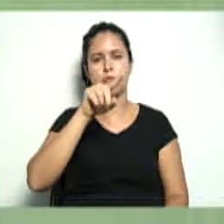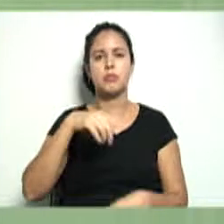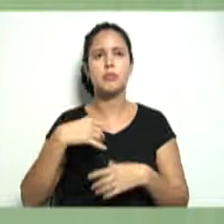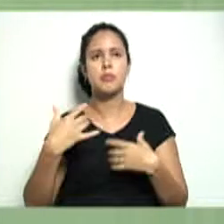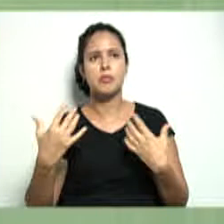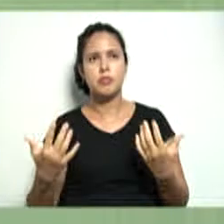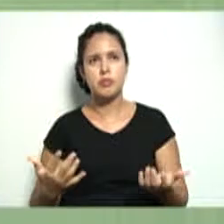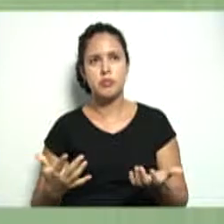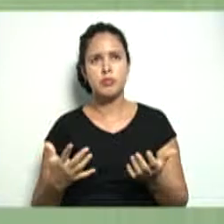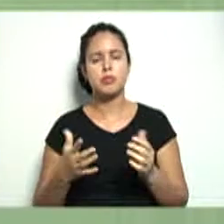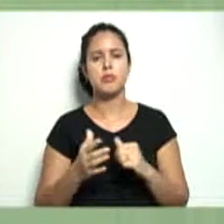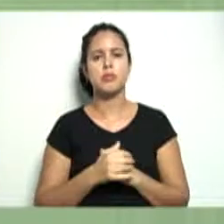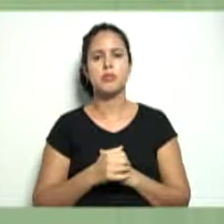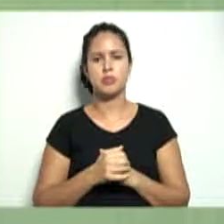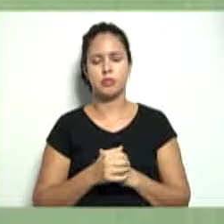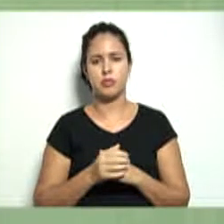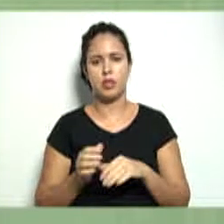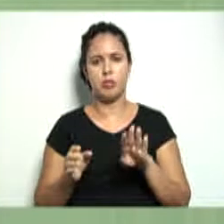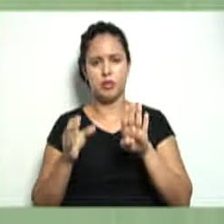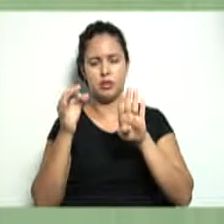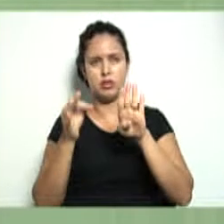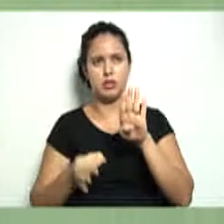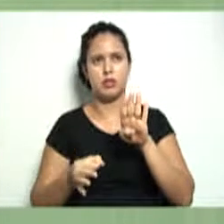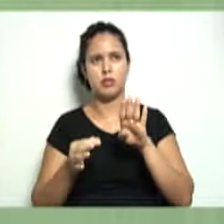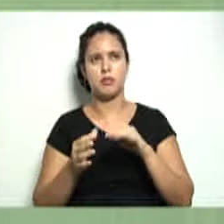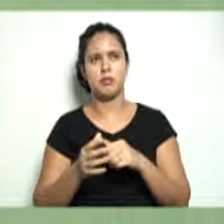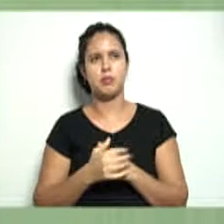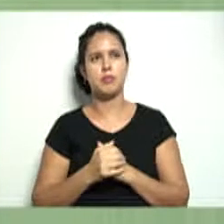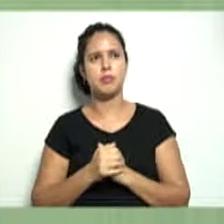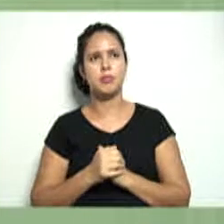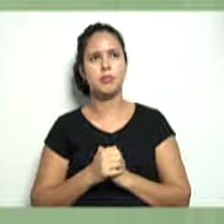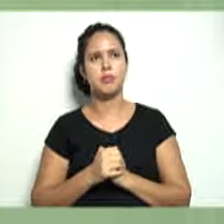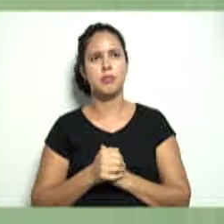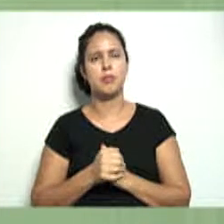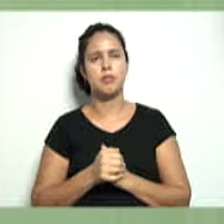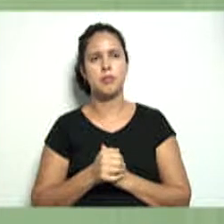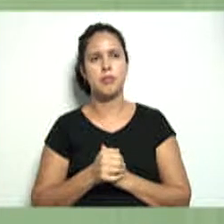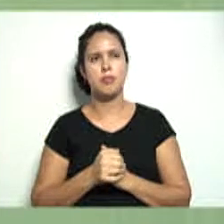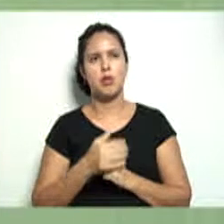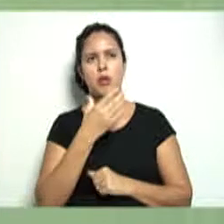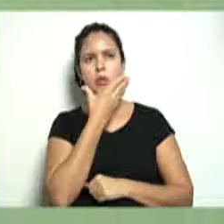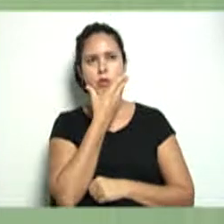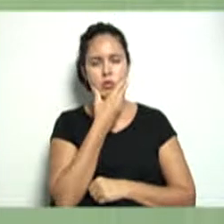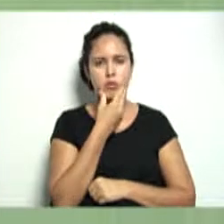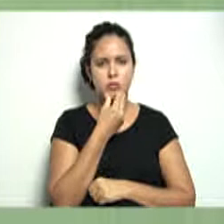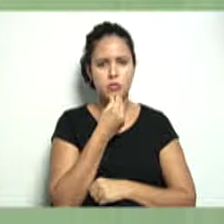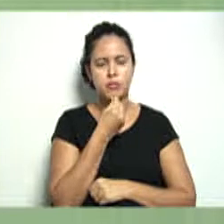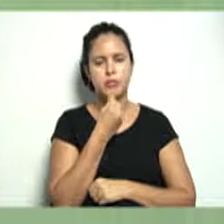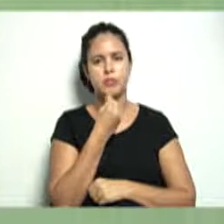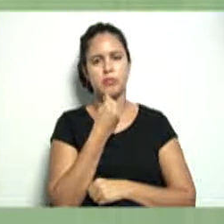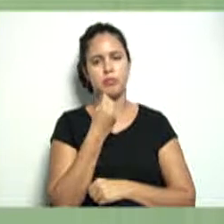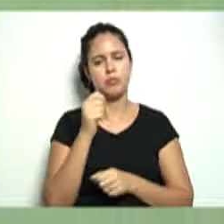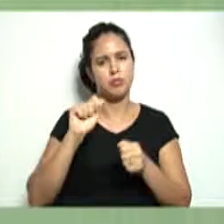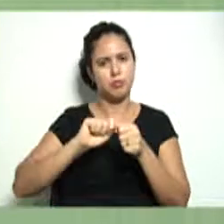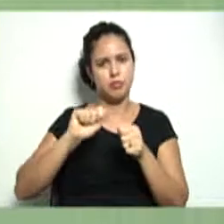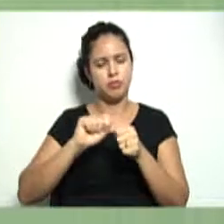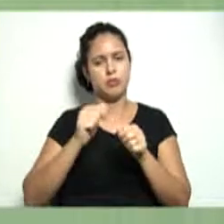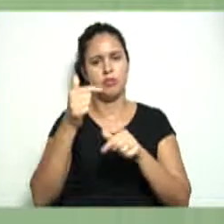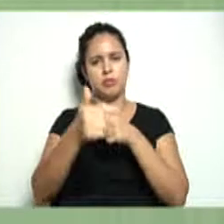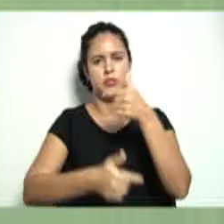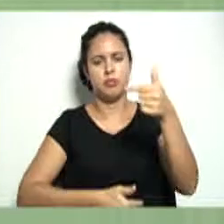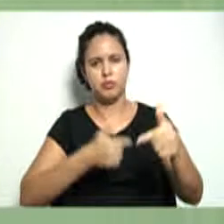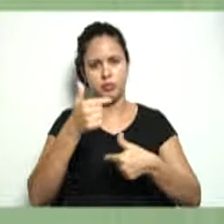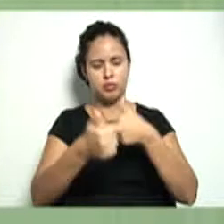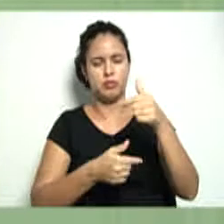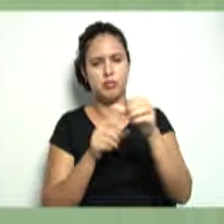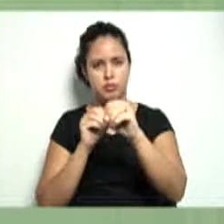aqui também está correta. Então essa daqui está errada, quer ver? Ó? Os homens, ao realizar trabalho,